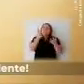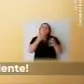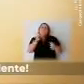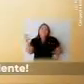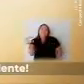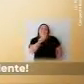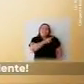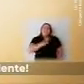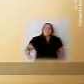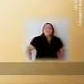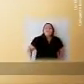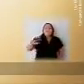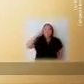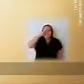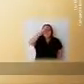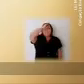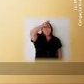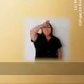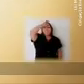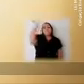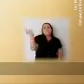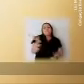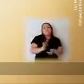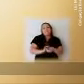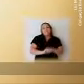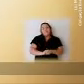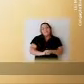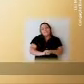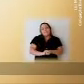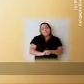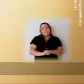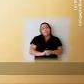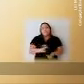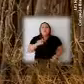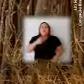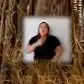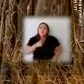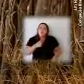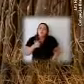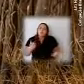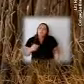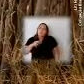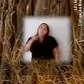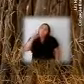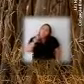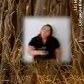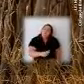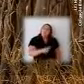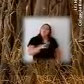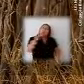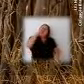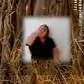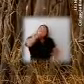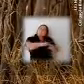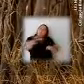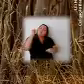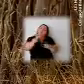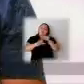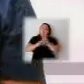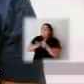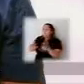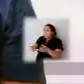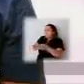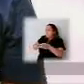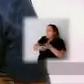quiser meu novo presidente Jair Messias Bolsonaro Eu tô com a fé Que Bolsonaro vai melhorar